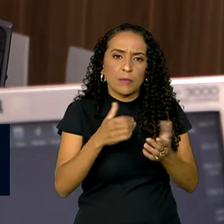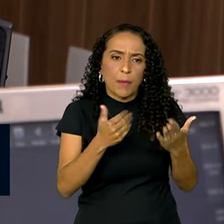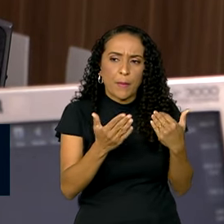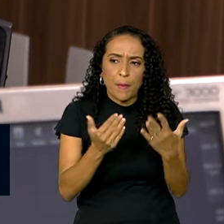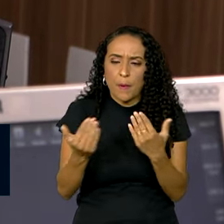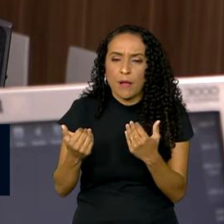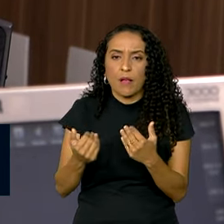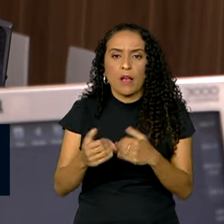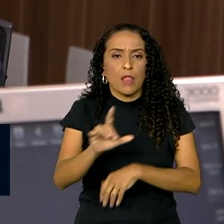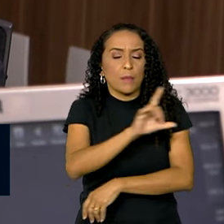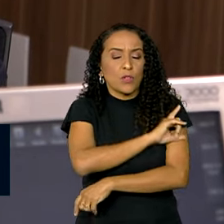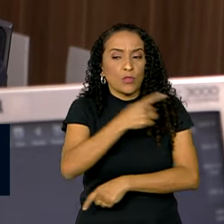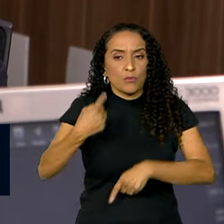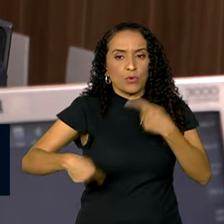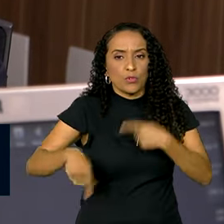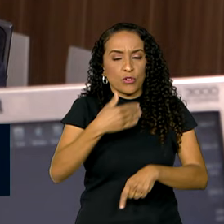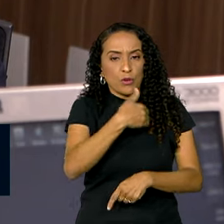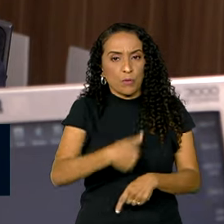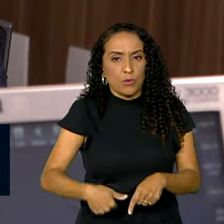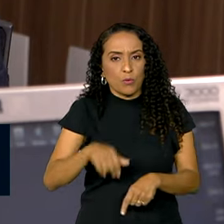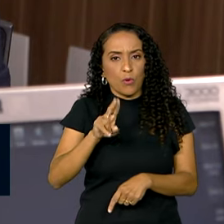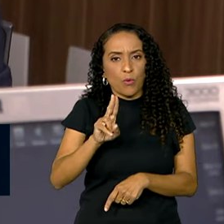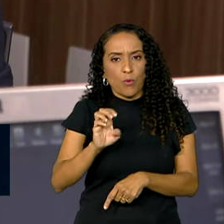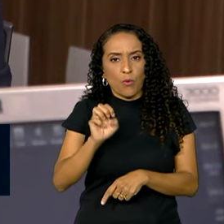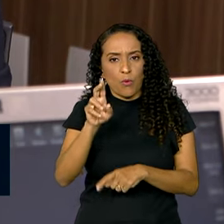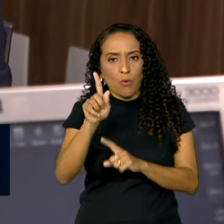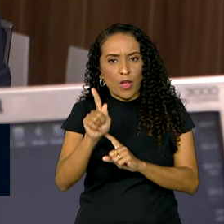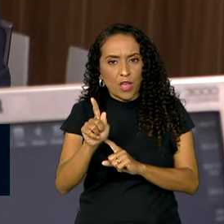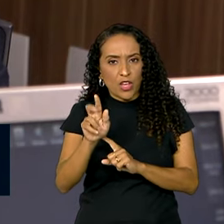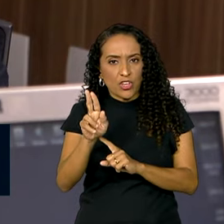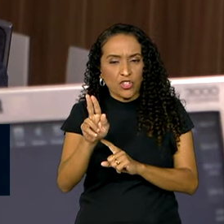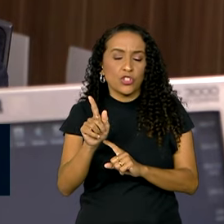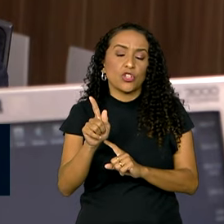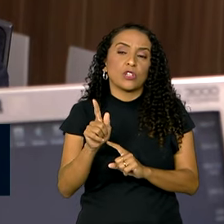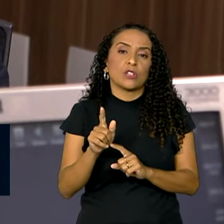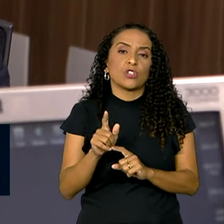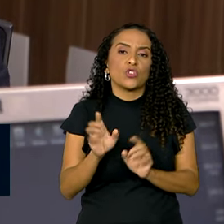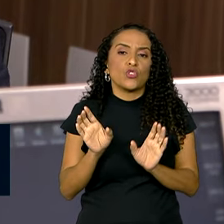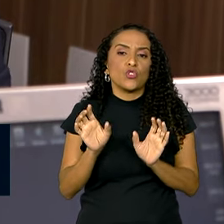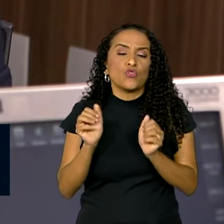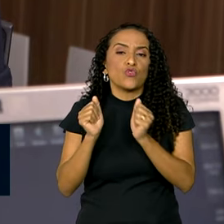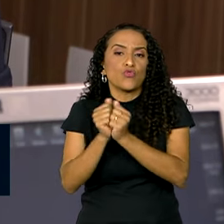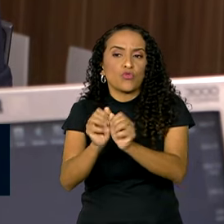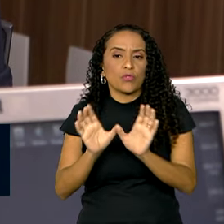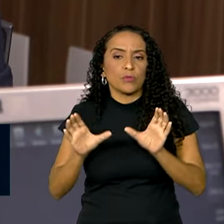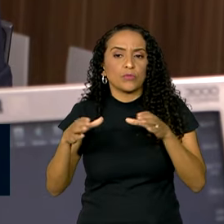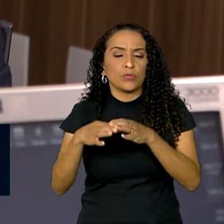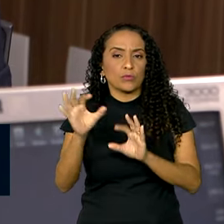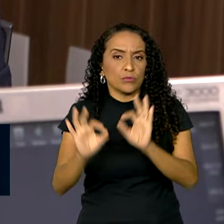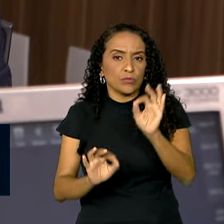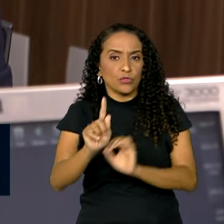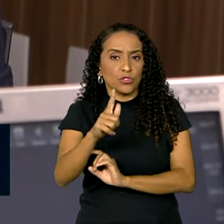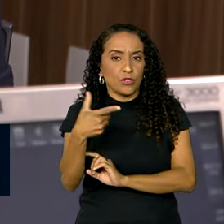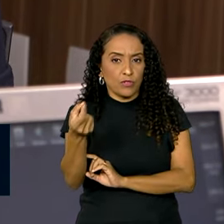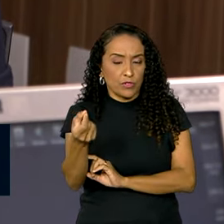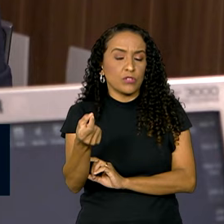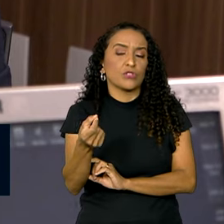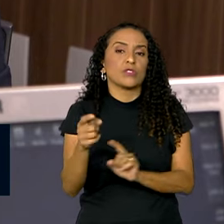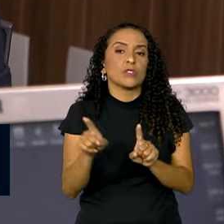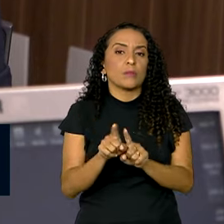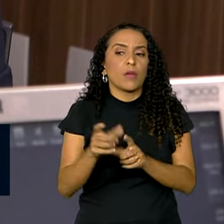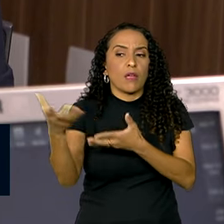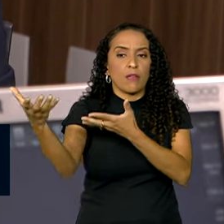laboratório de políticas públicas da uerg em conjunto com a comissão organizadora do G20 e eh